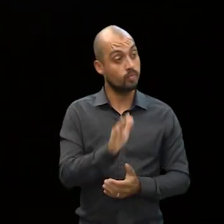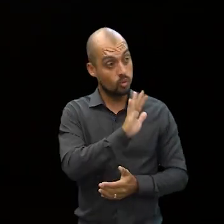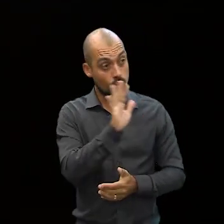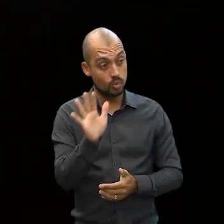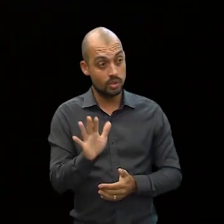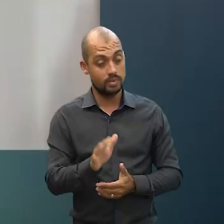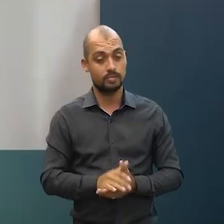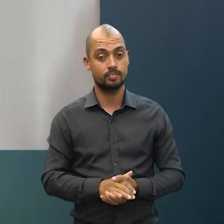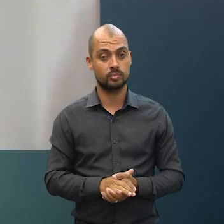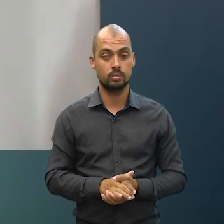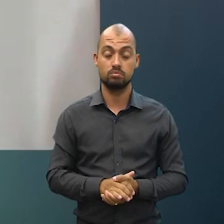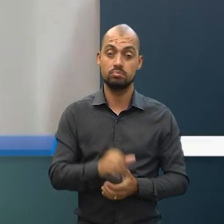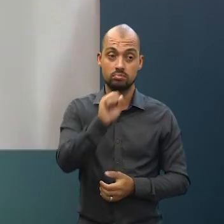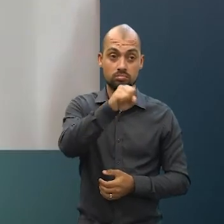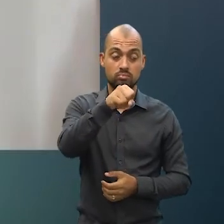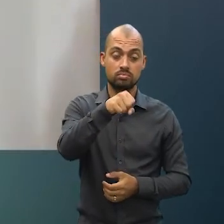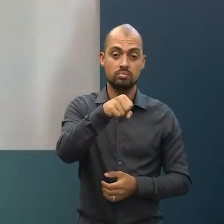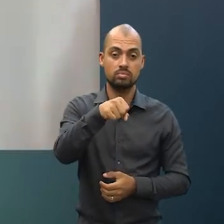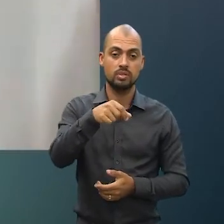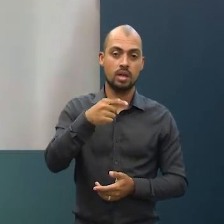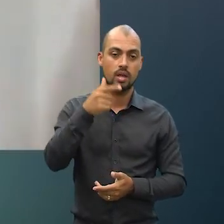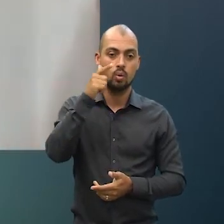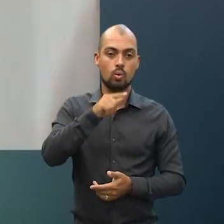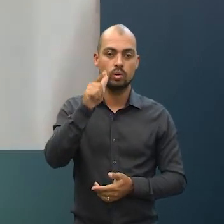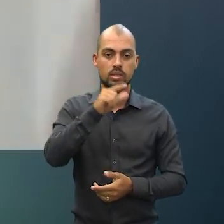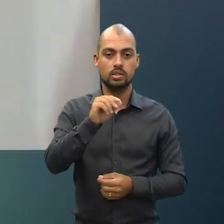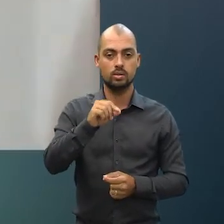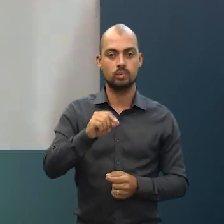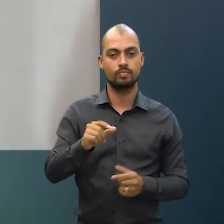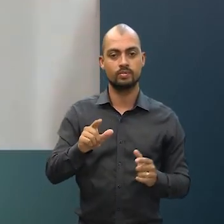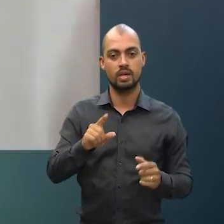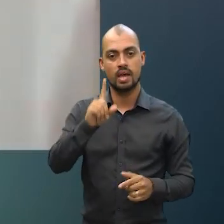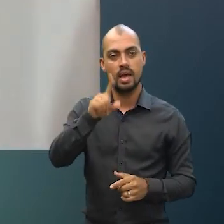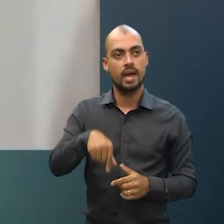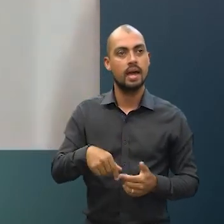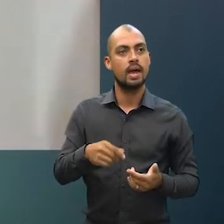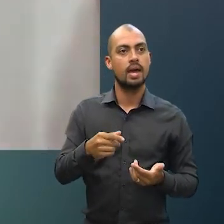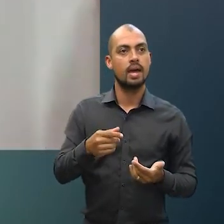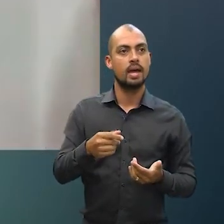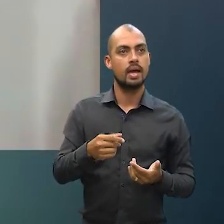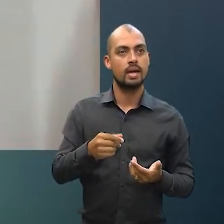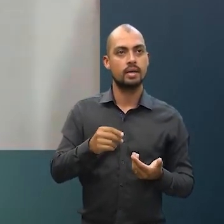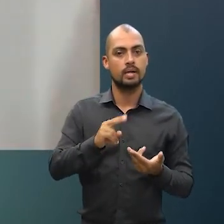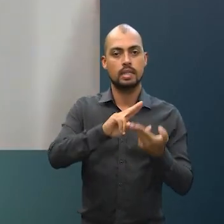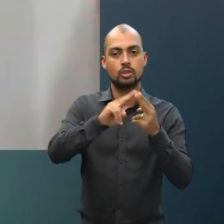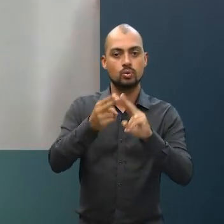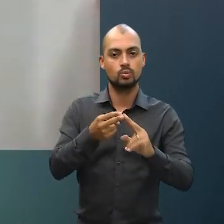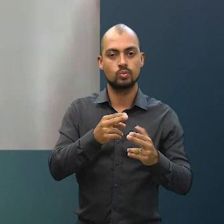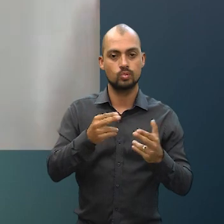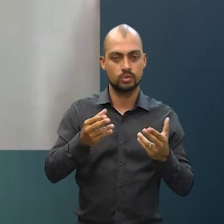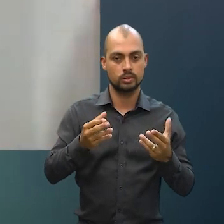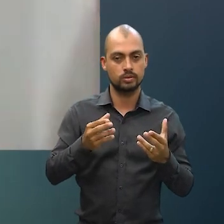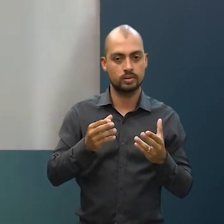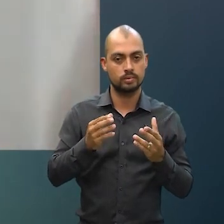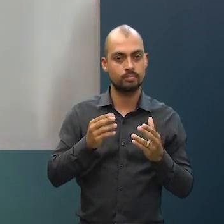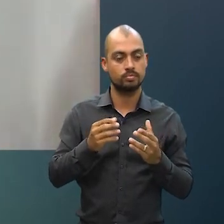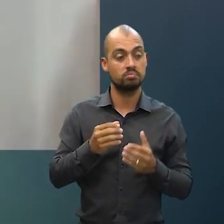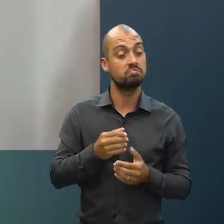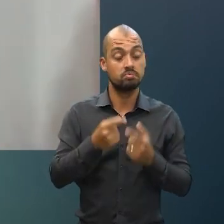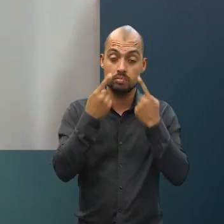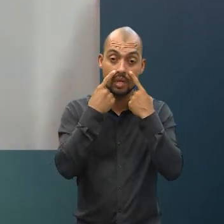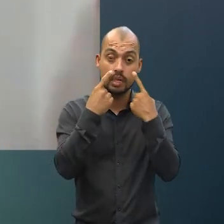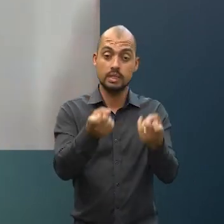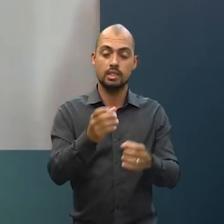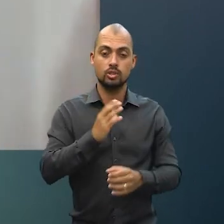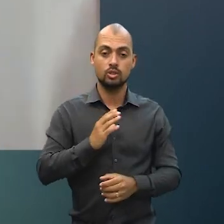Lá, né, com certeza isso foi uma atitude assim muito interessante desses empreendedores, porque foi assim a forma